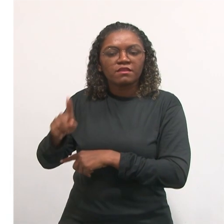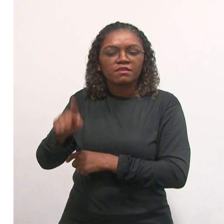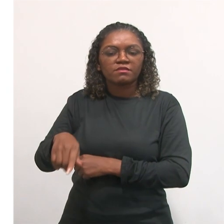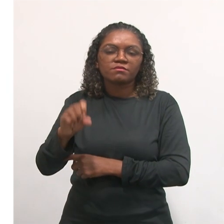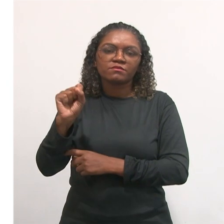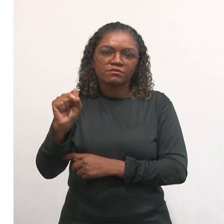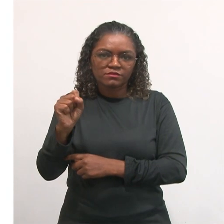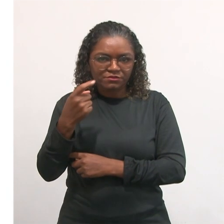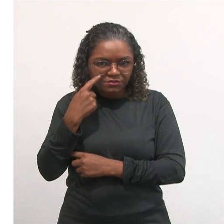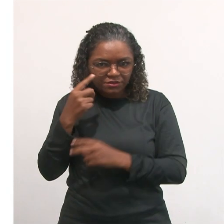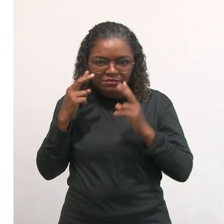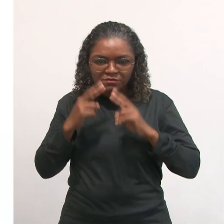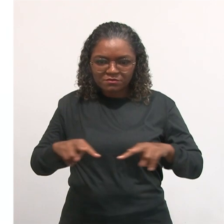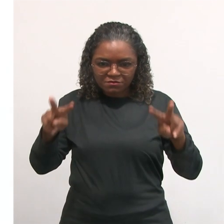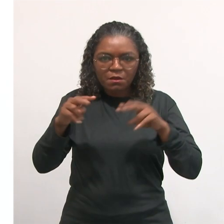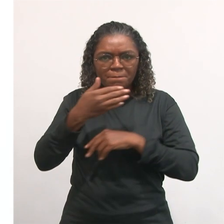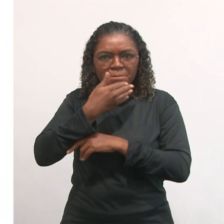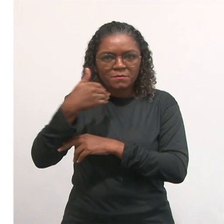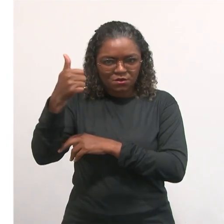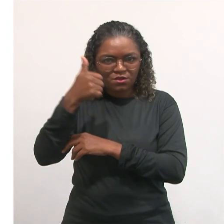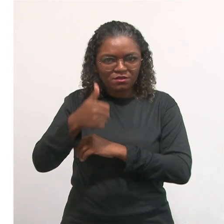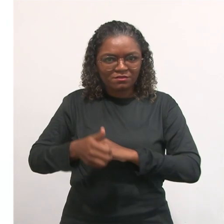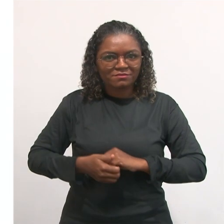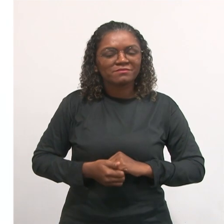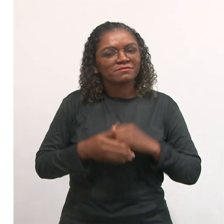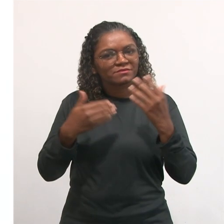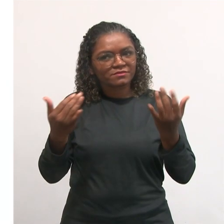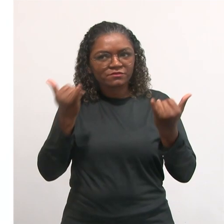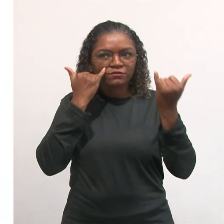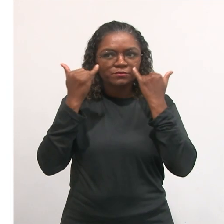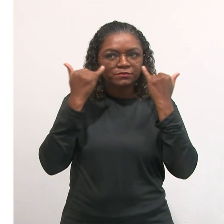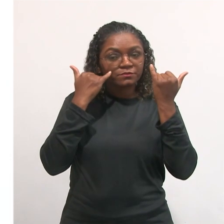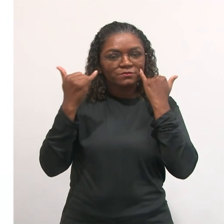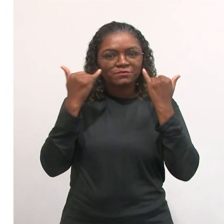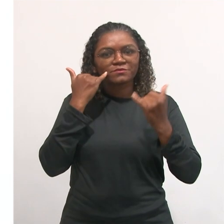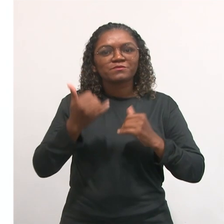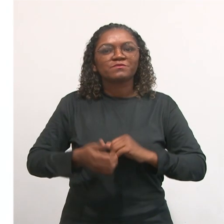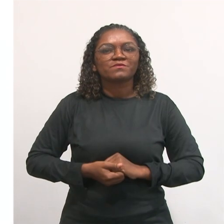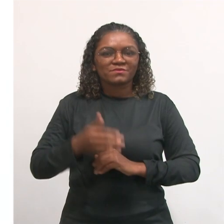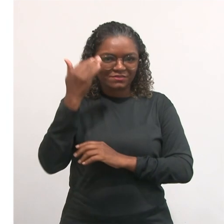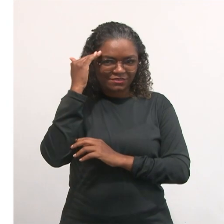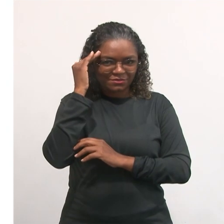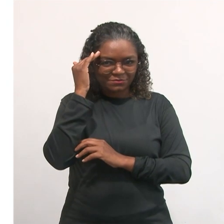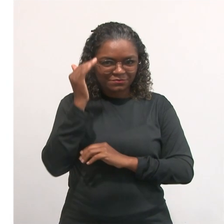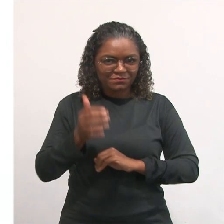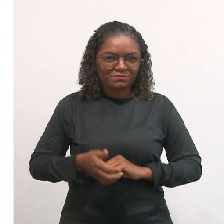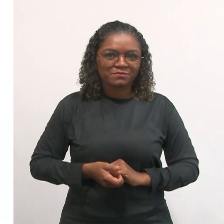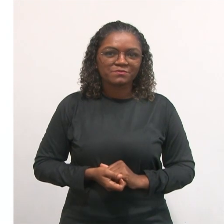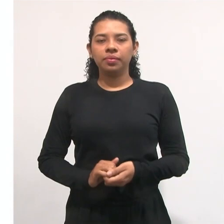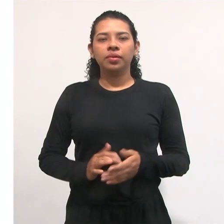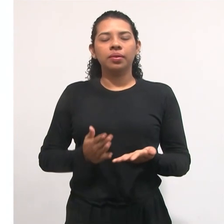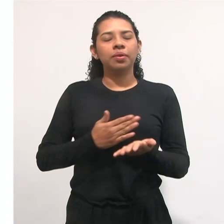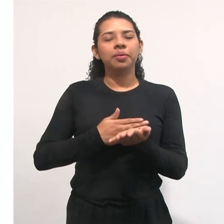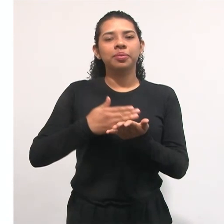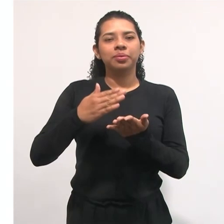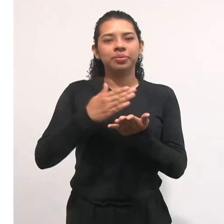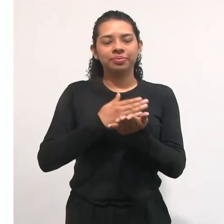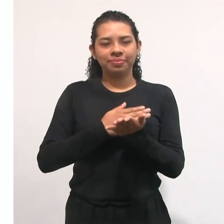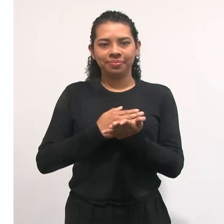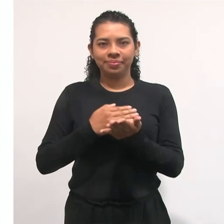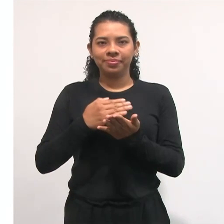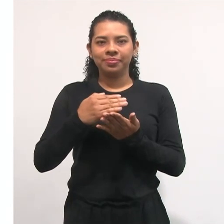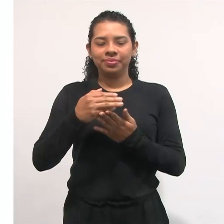nossa visualização das informações. Beleza? Muito bem, continuando na